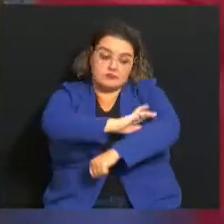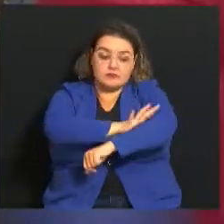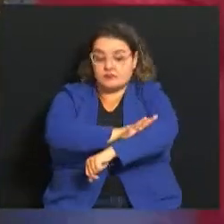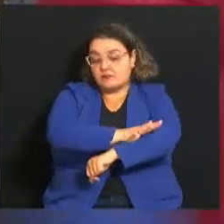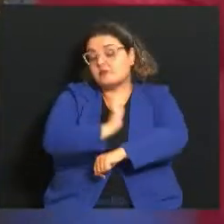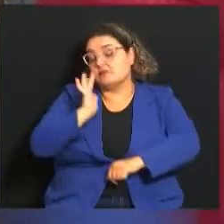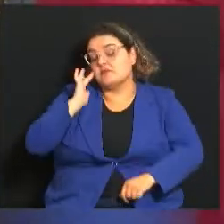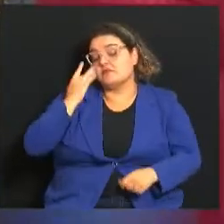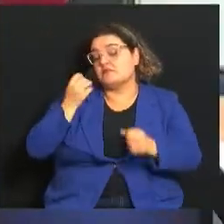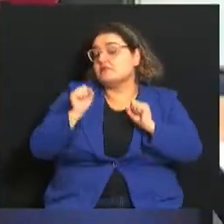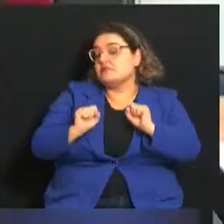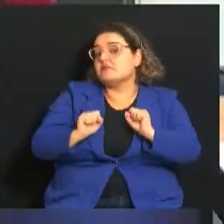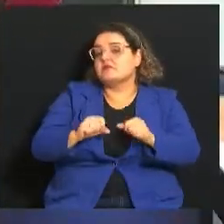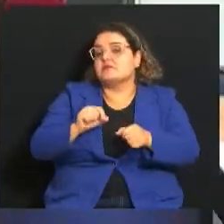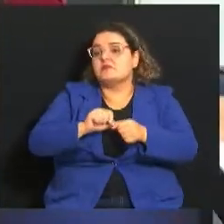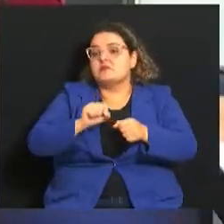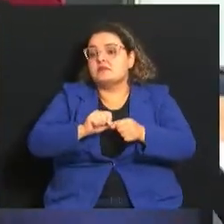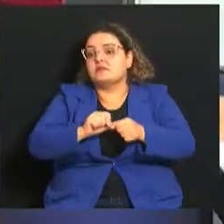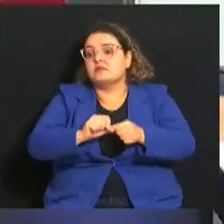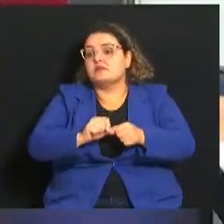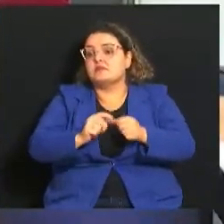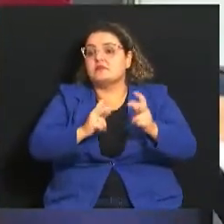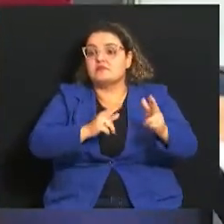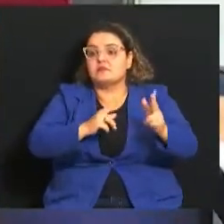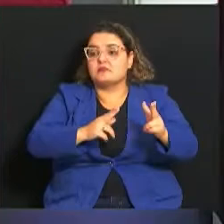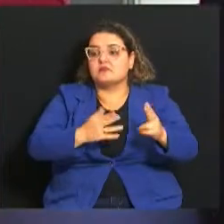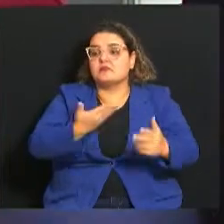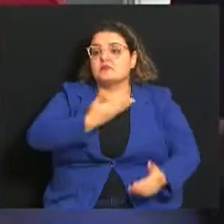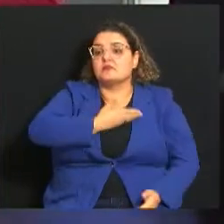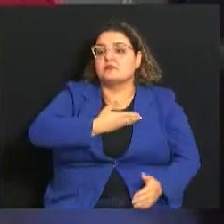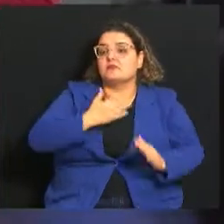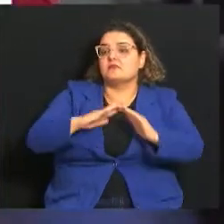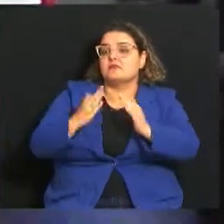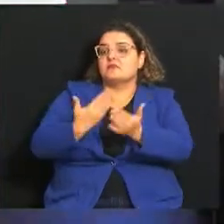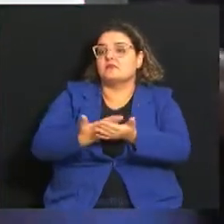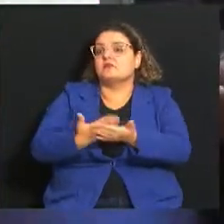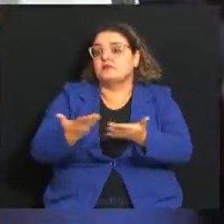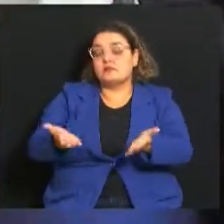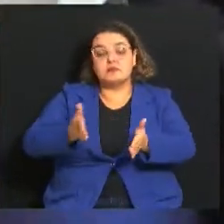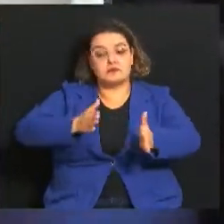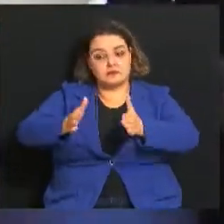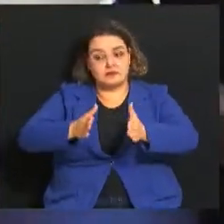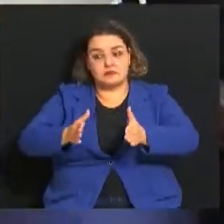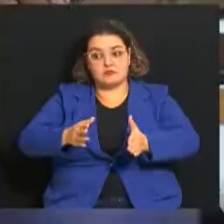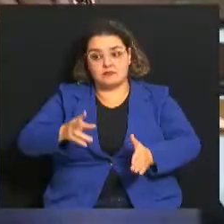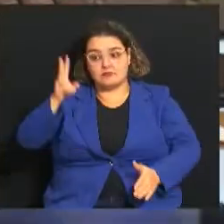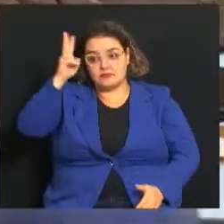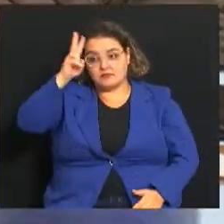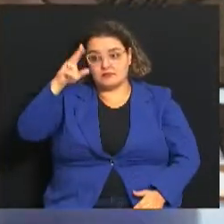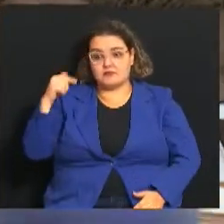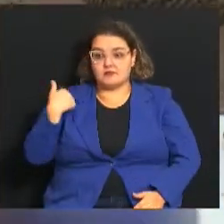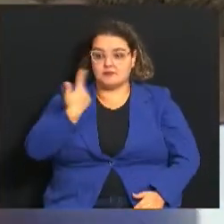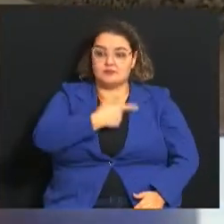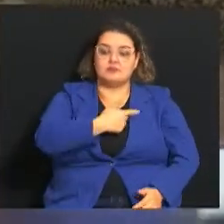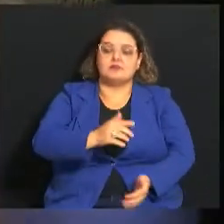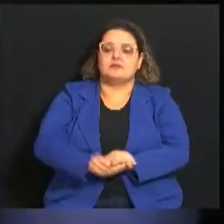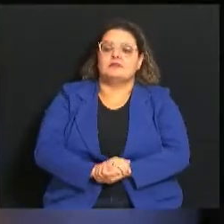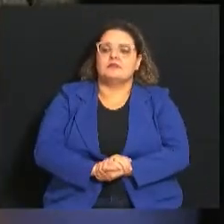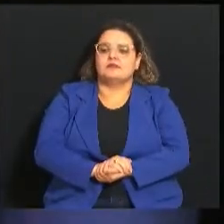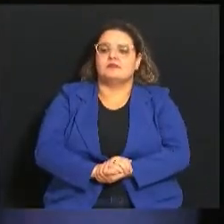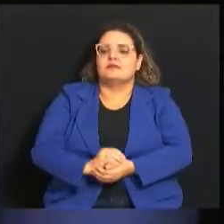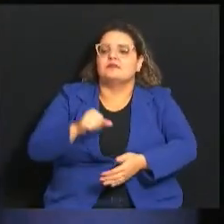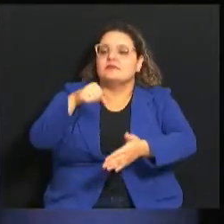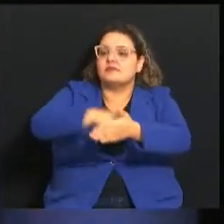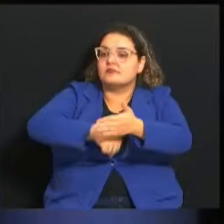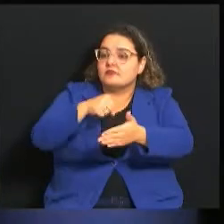pode na escola e tudo mais. Então esse é um momento histórico para nós. Uma luta que não pode